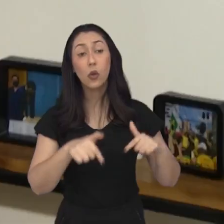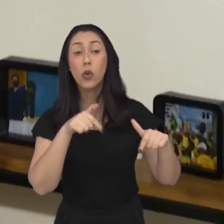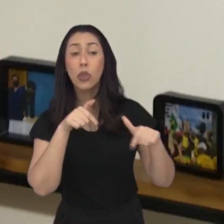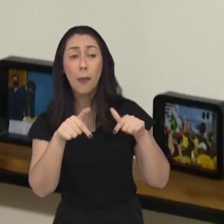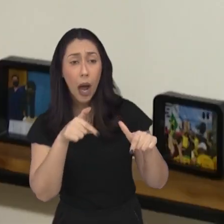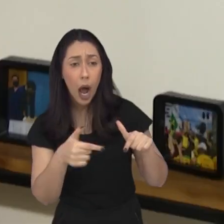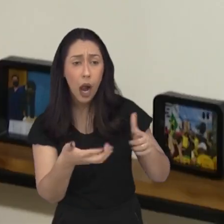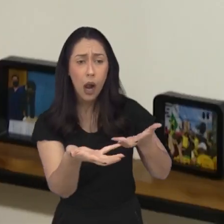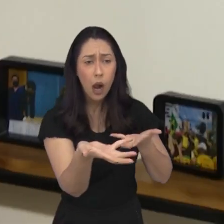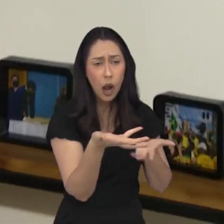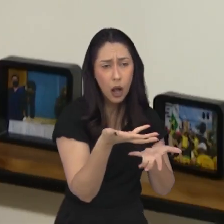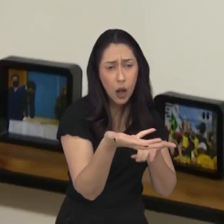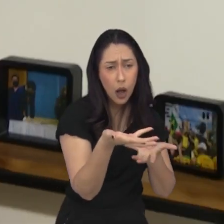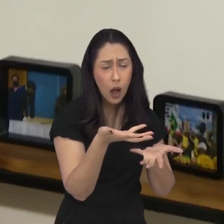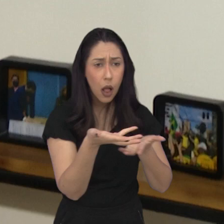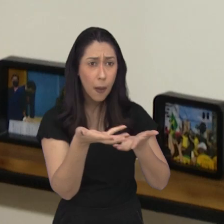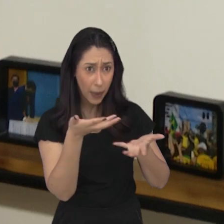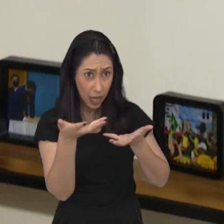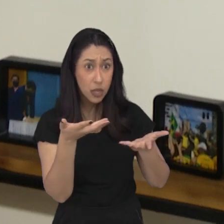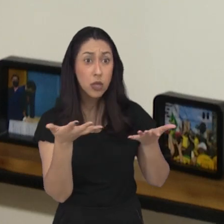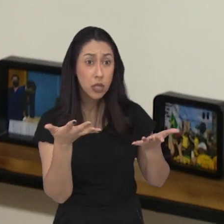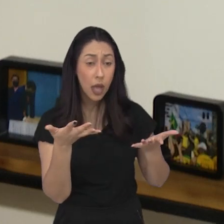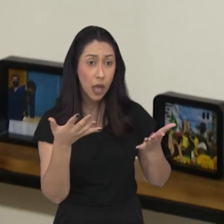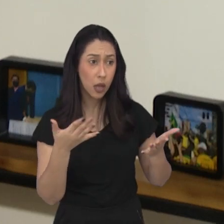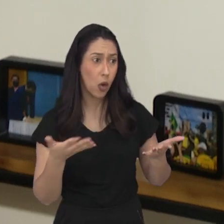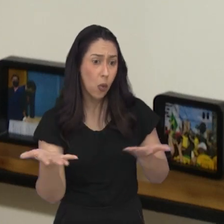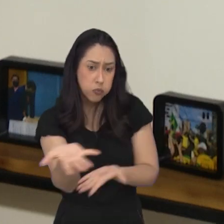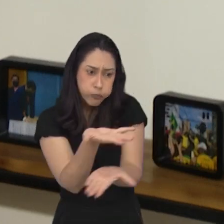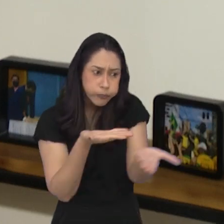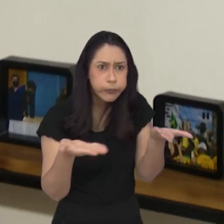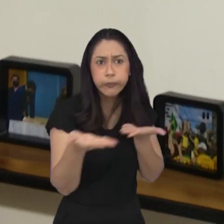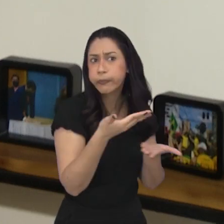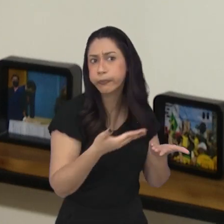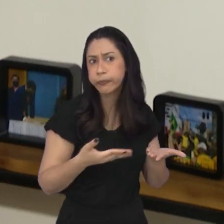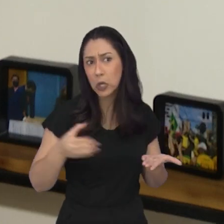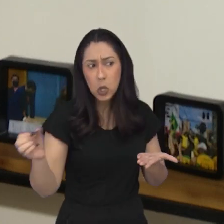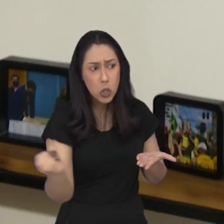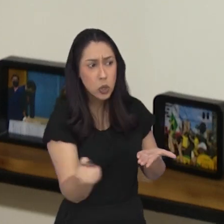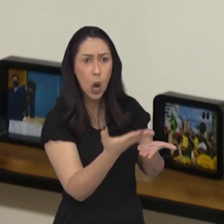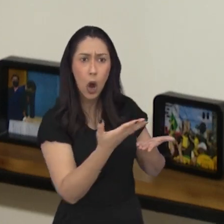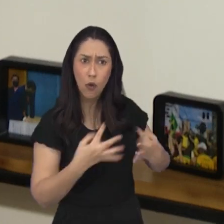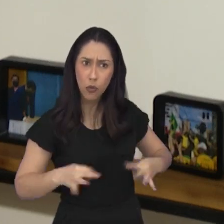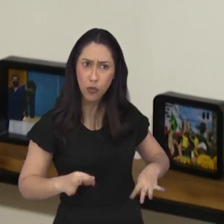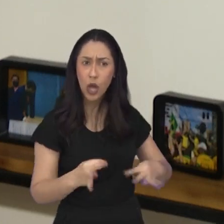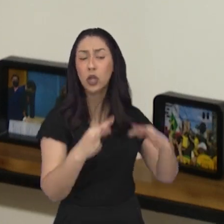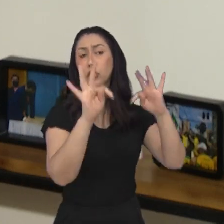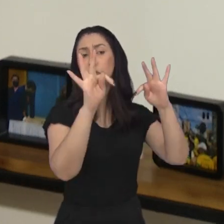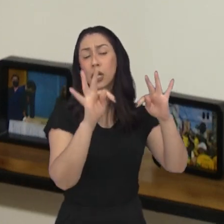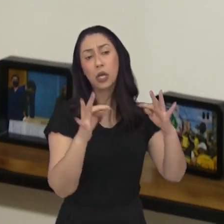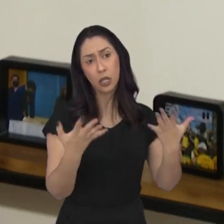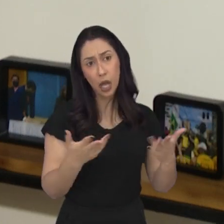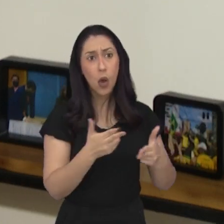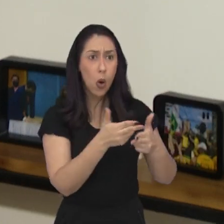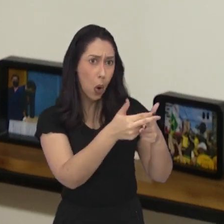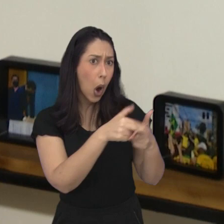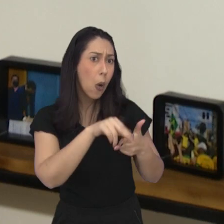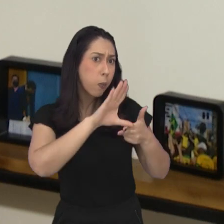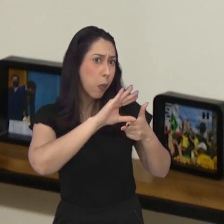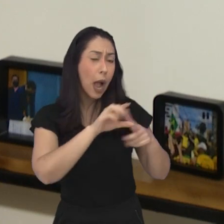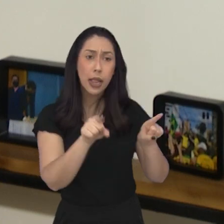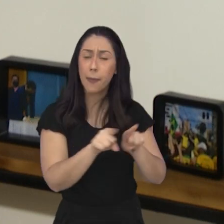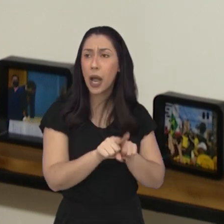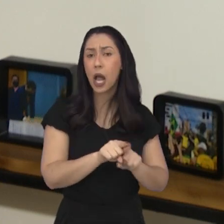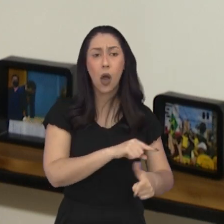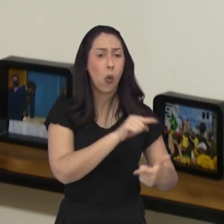públicas. A partir desse trabalho, né, desse relacionamento que a gente tem com esse ecossistema de inovação, de tecnologia, não só o INPE, né, faz um